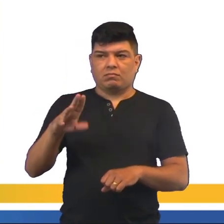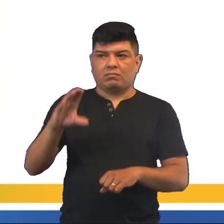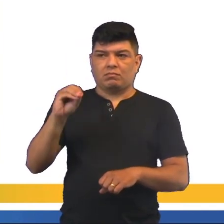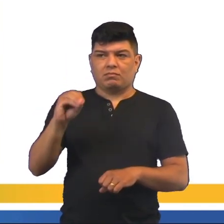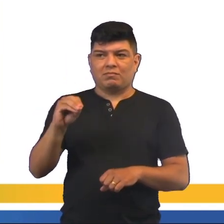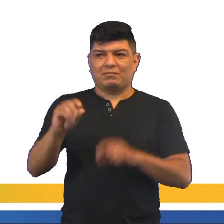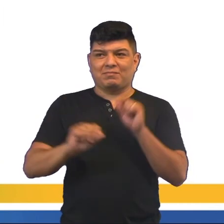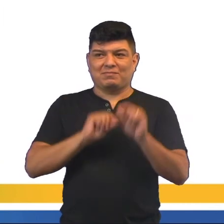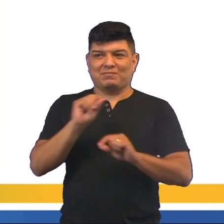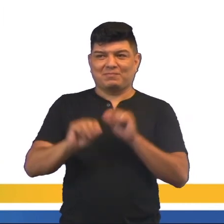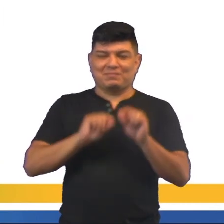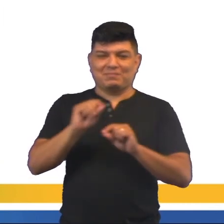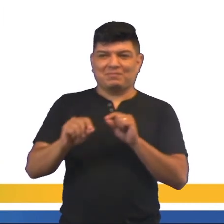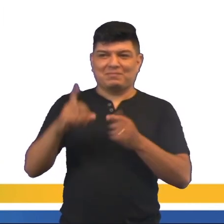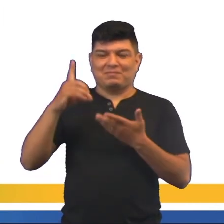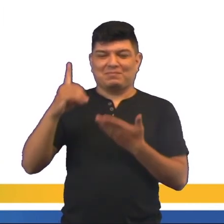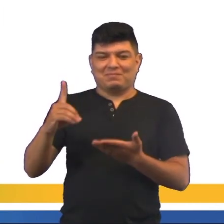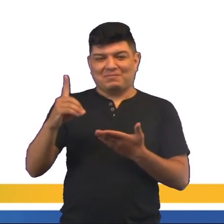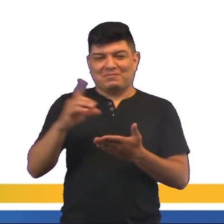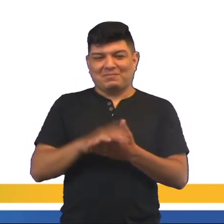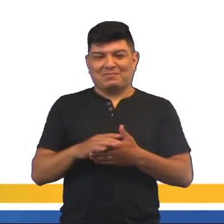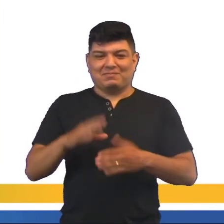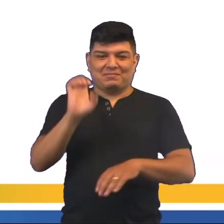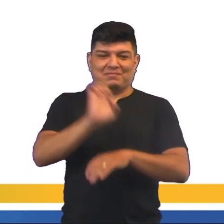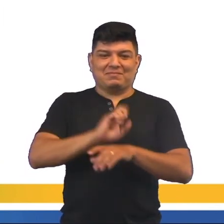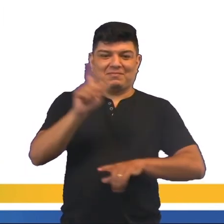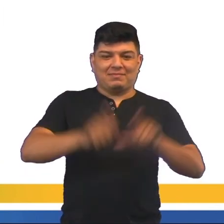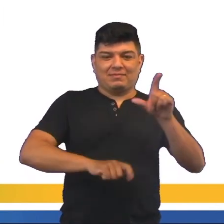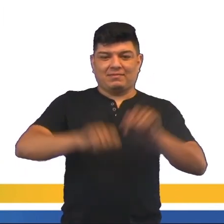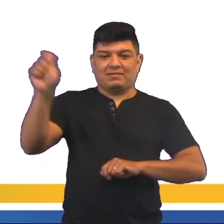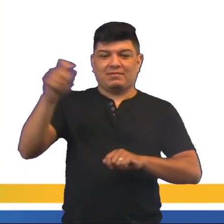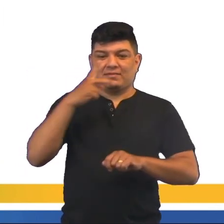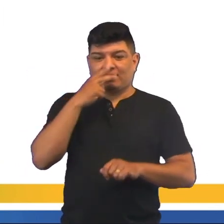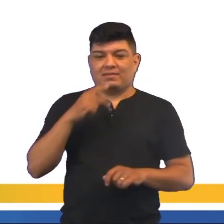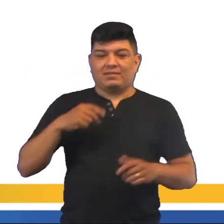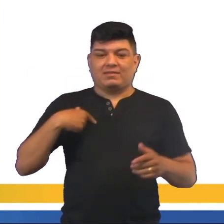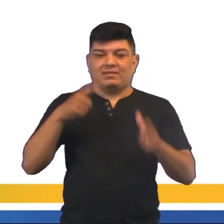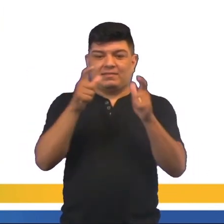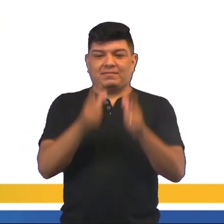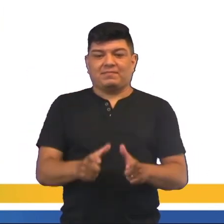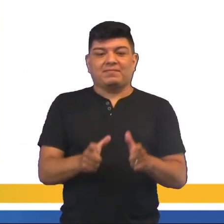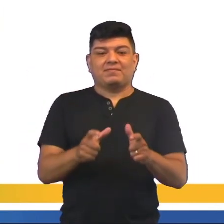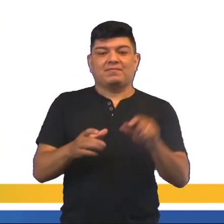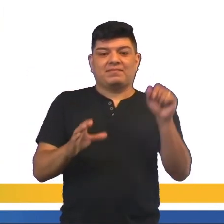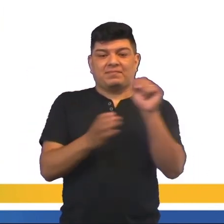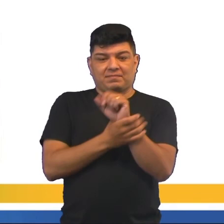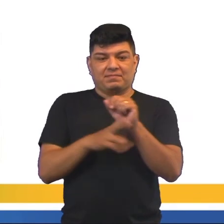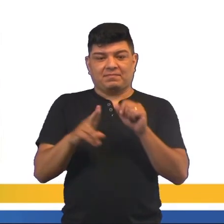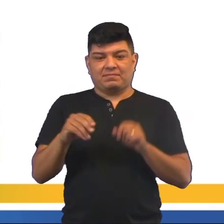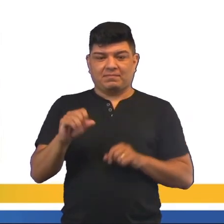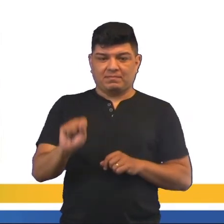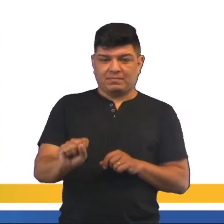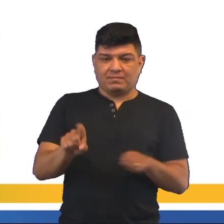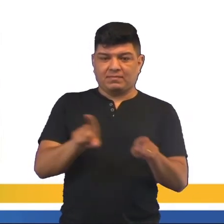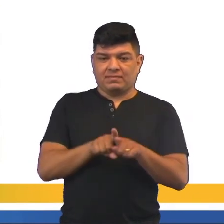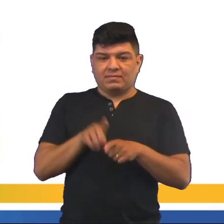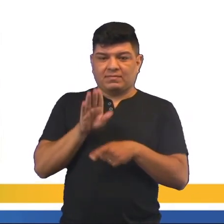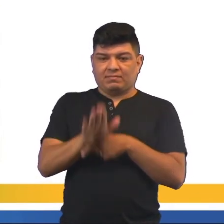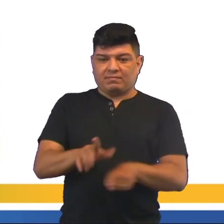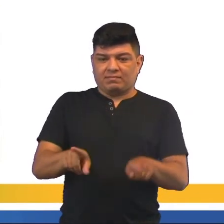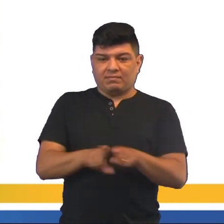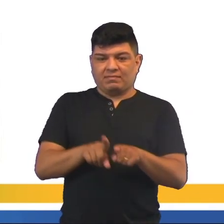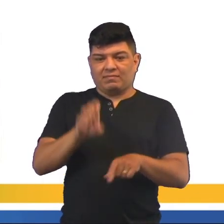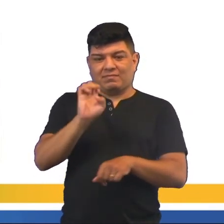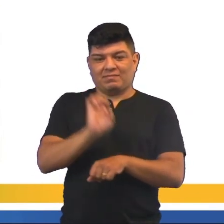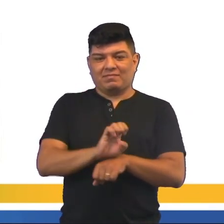ecoturismo. E letra D, o estado do Acre possui grande parte do seu território protegido por UCs, o que contribui